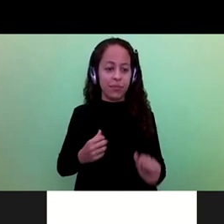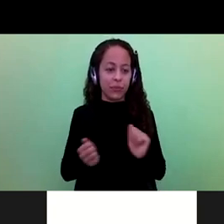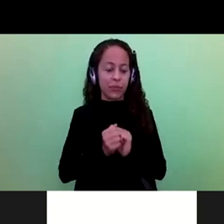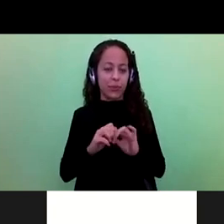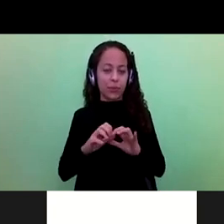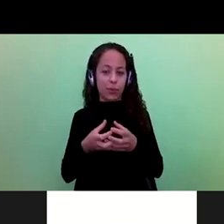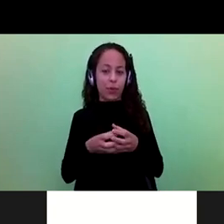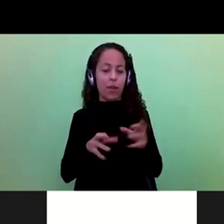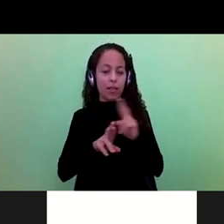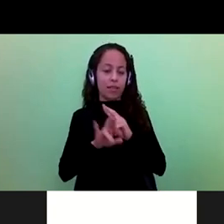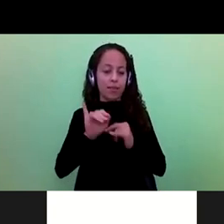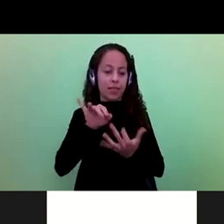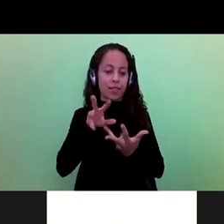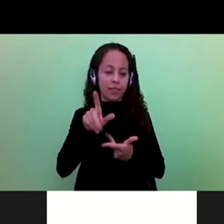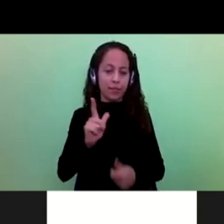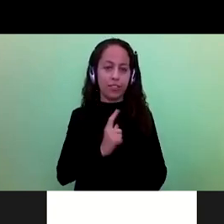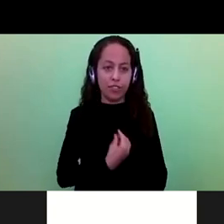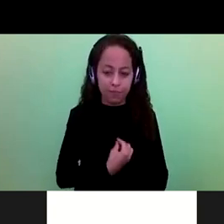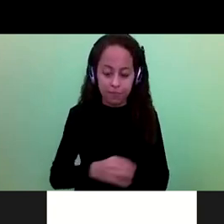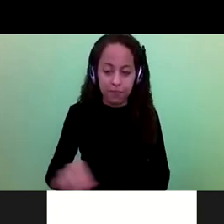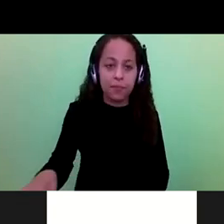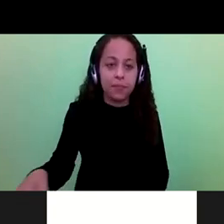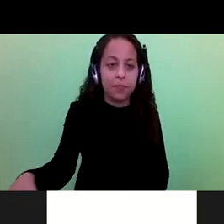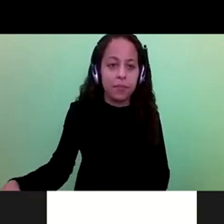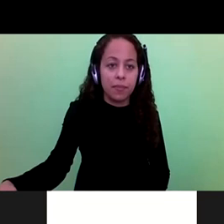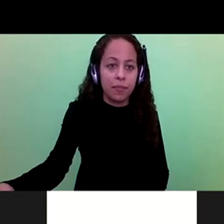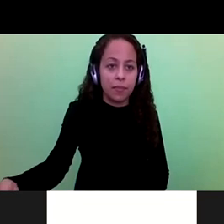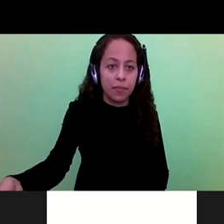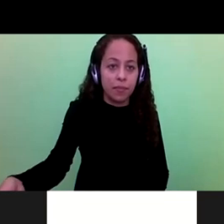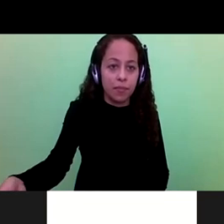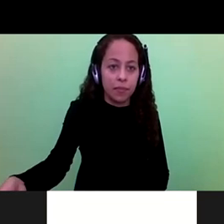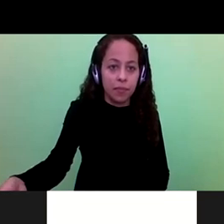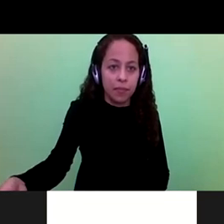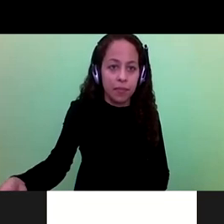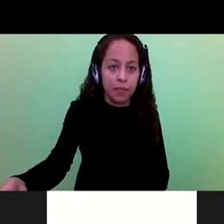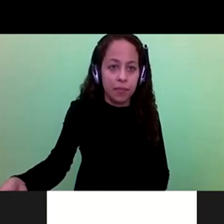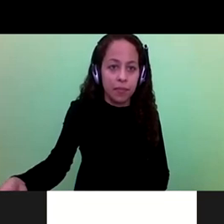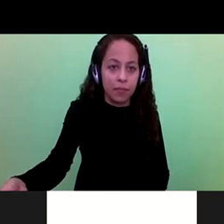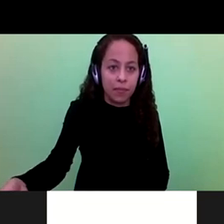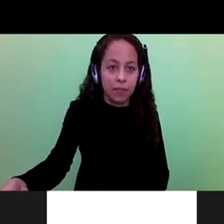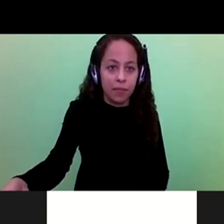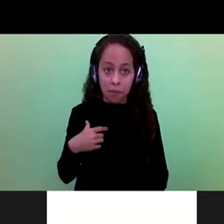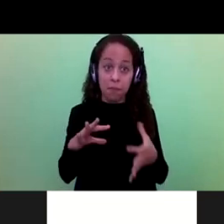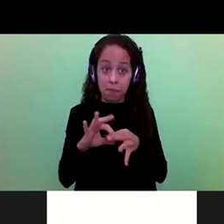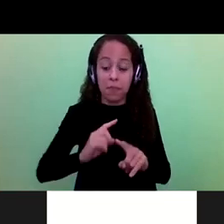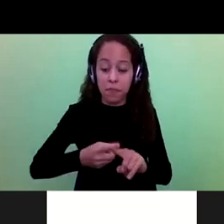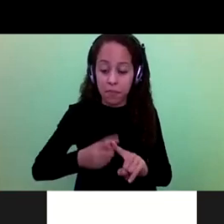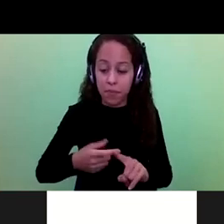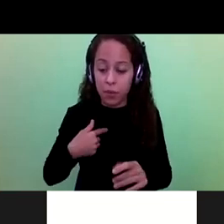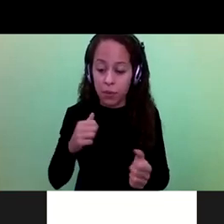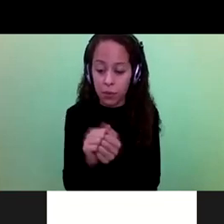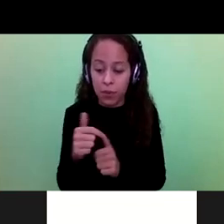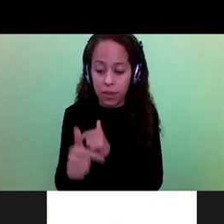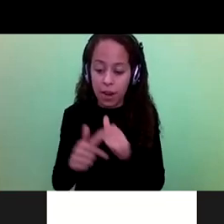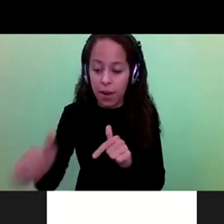de Relações Internacionais. Eu participei porque eu estou integrando